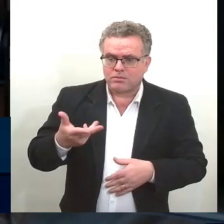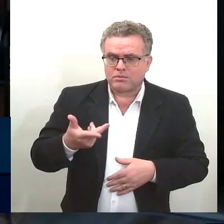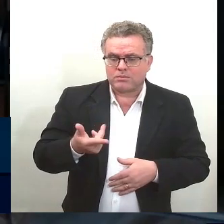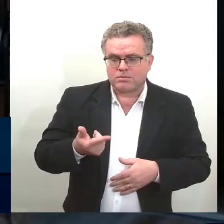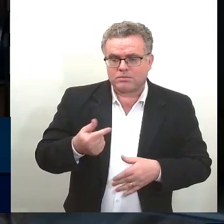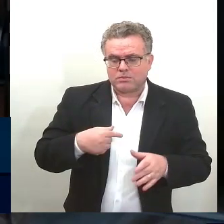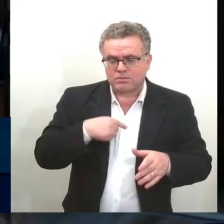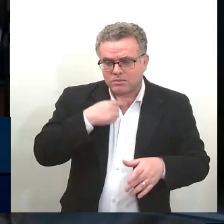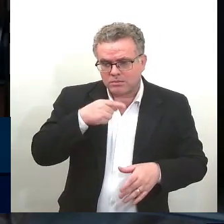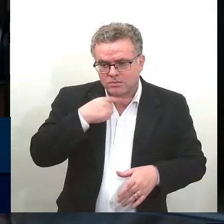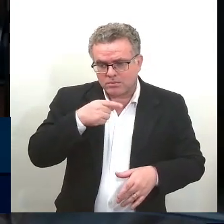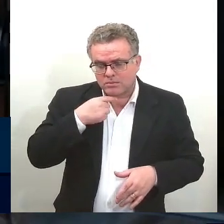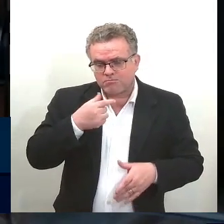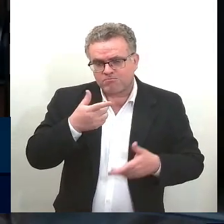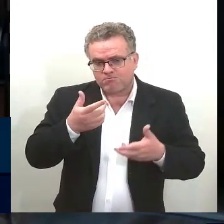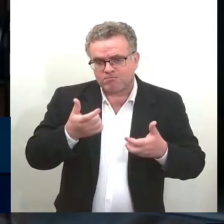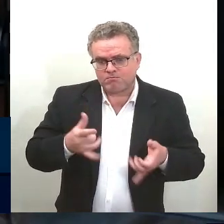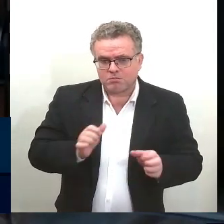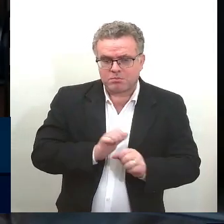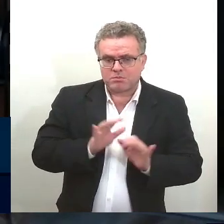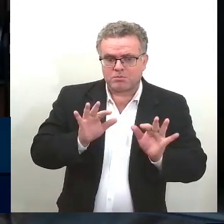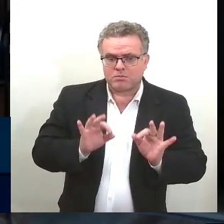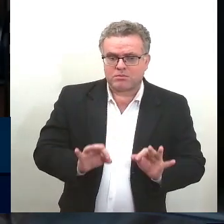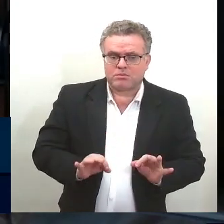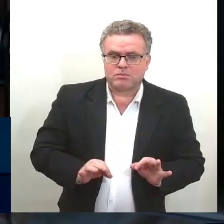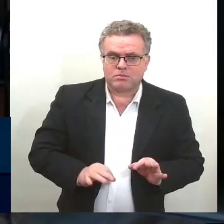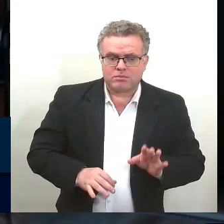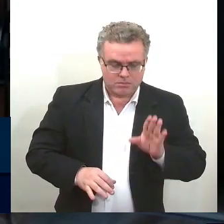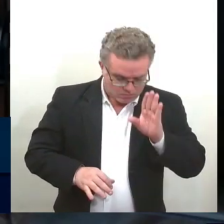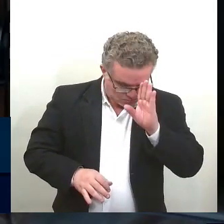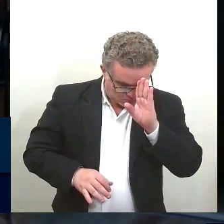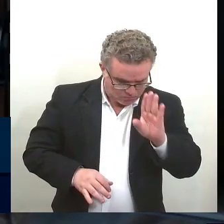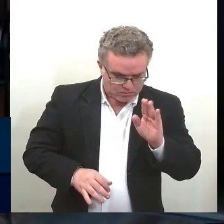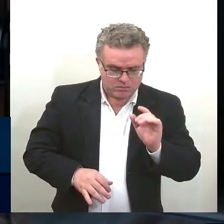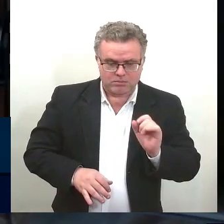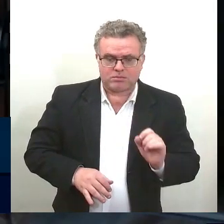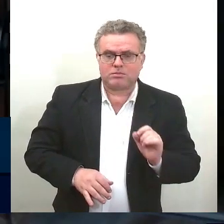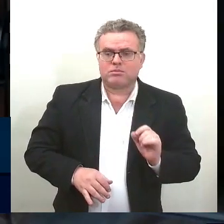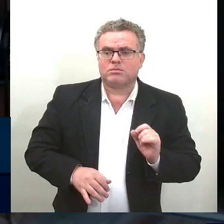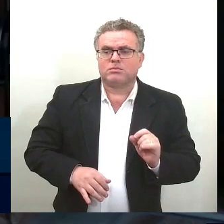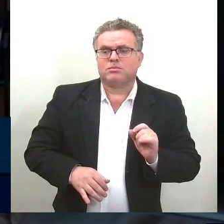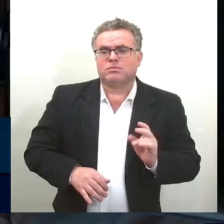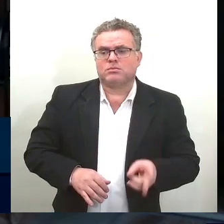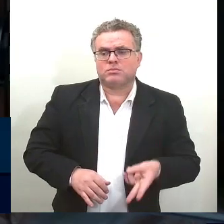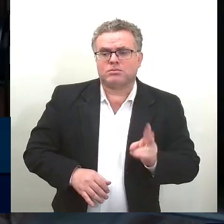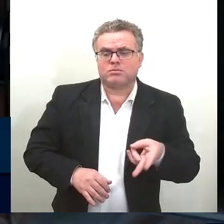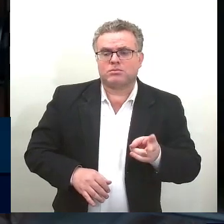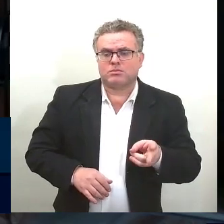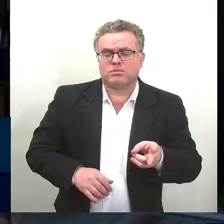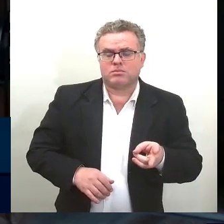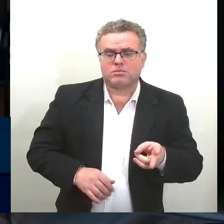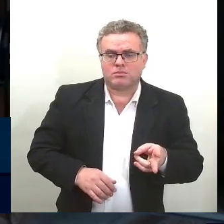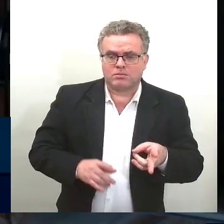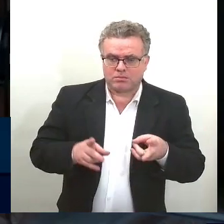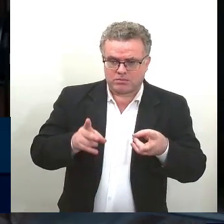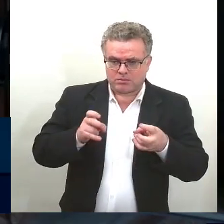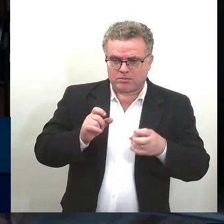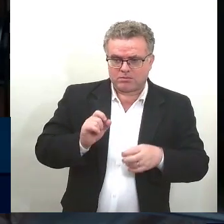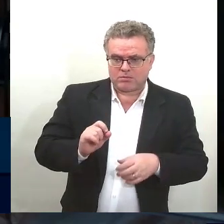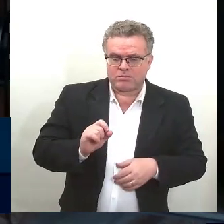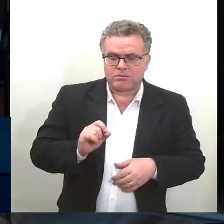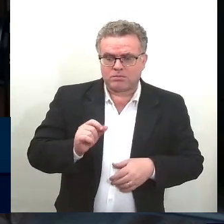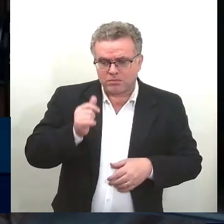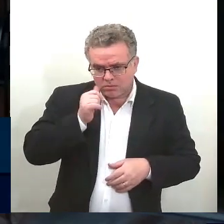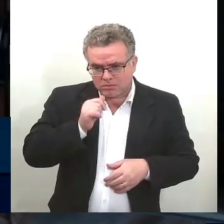e, principalmente, hoje a gente vê que a mulher não precisa estar só na política, mas